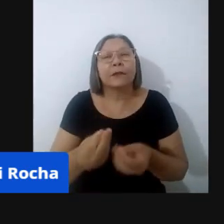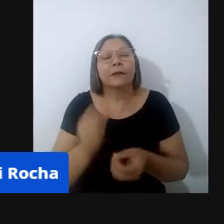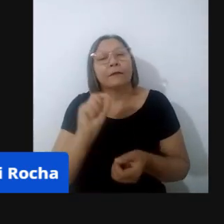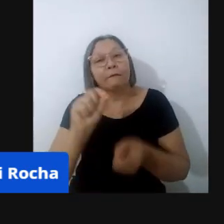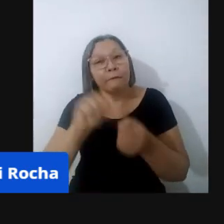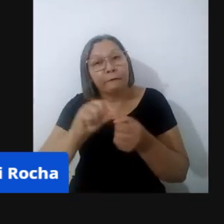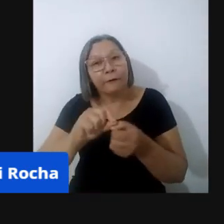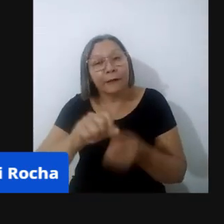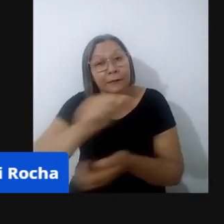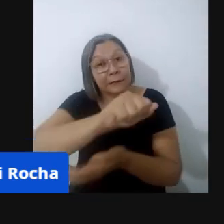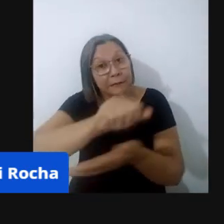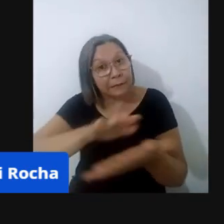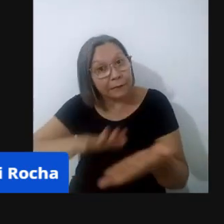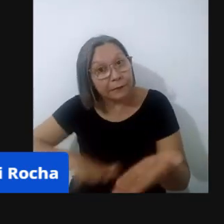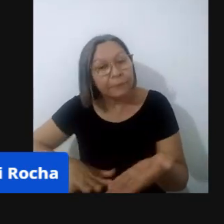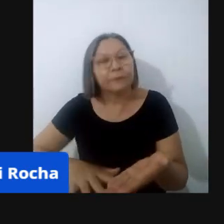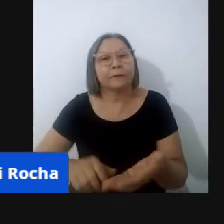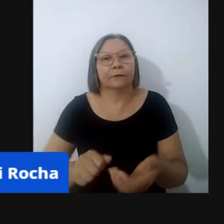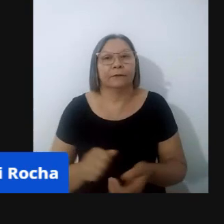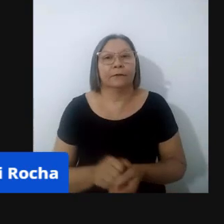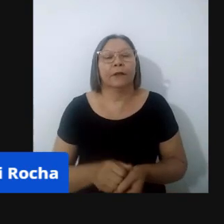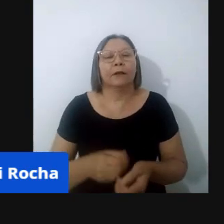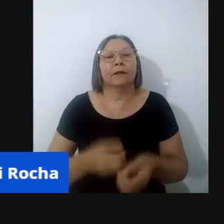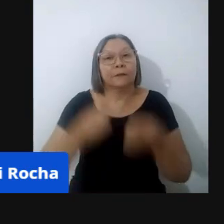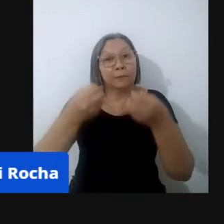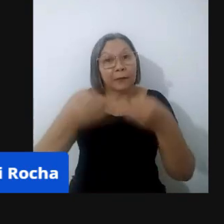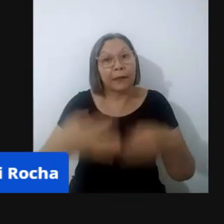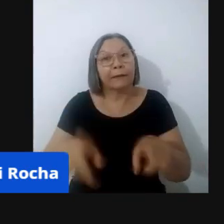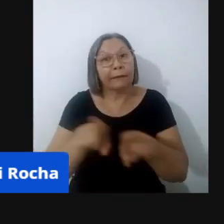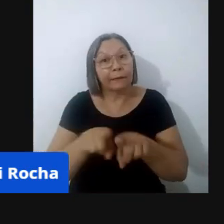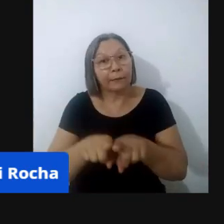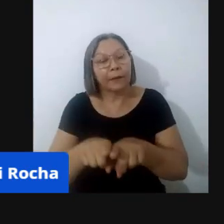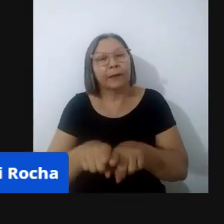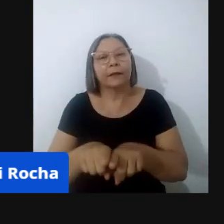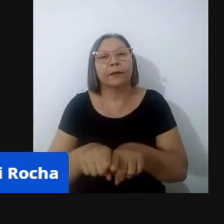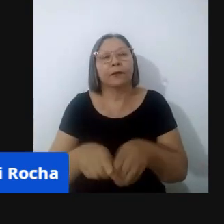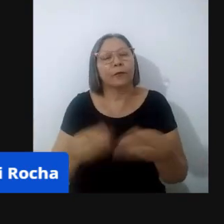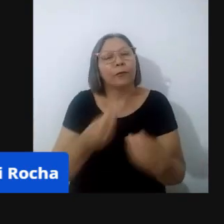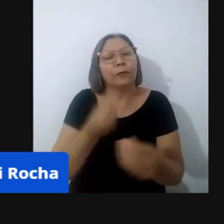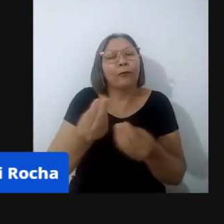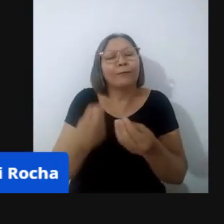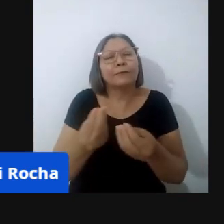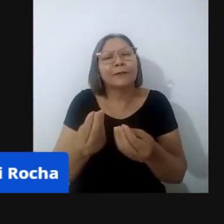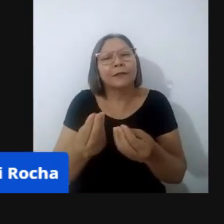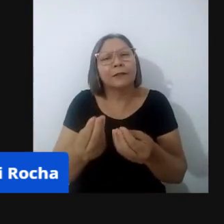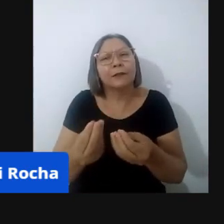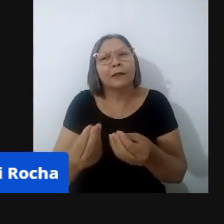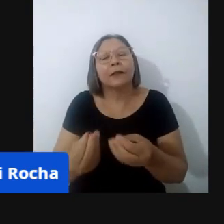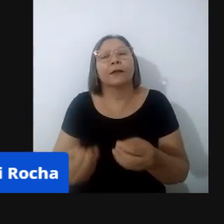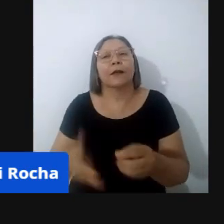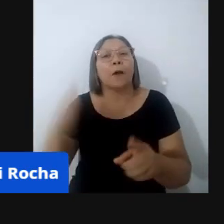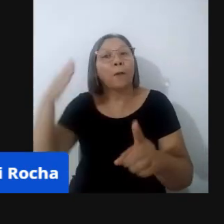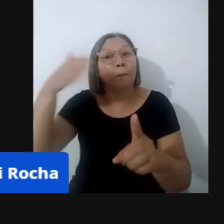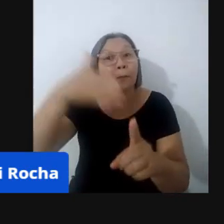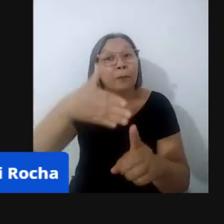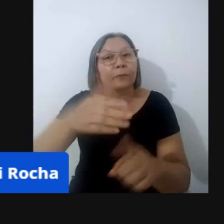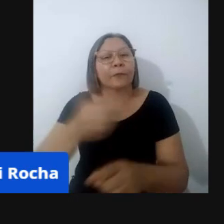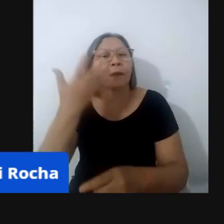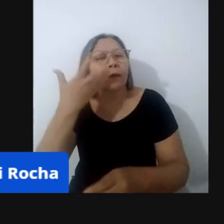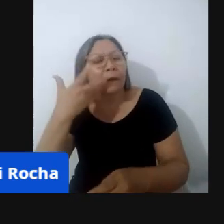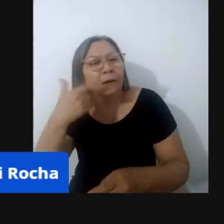hoje a gente vai compreender como isso funciona dentro da necessidade do público-alvo da educação